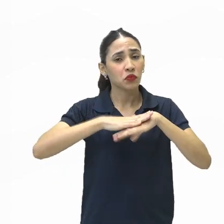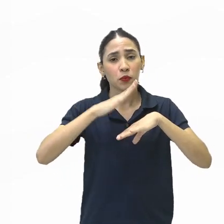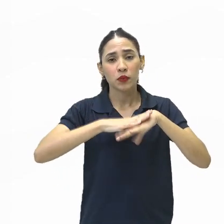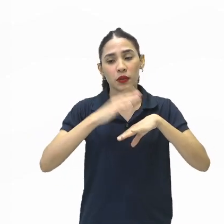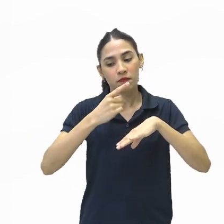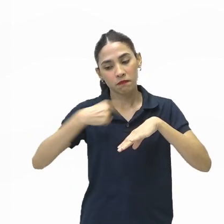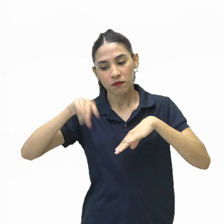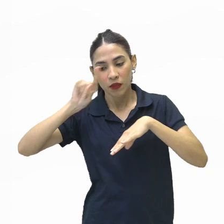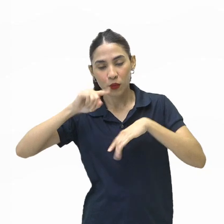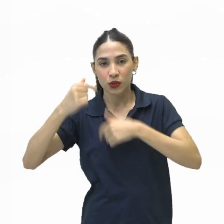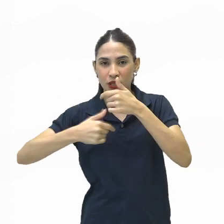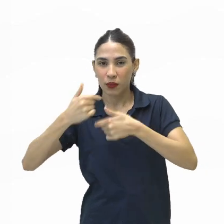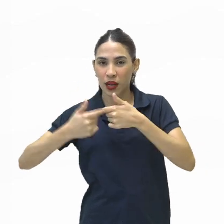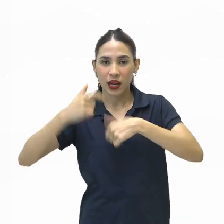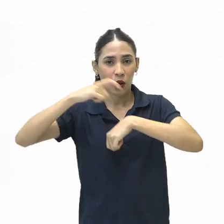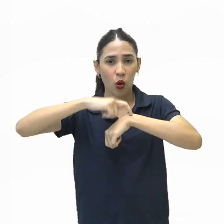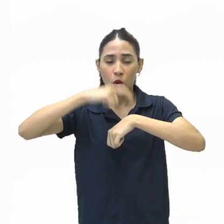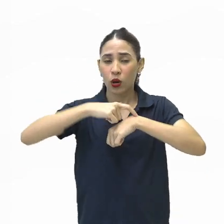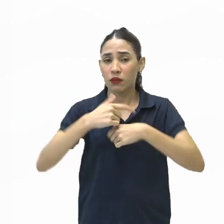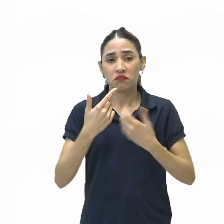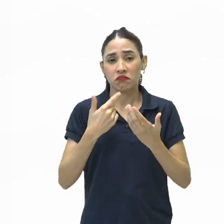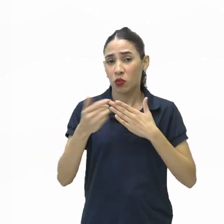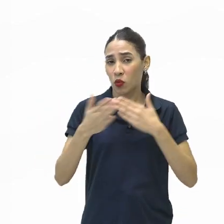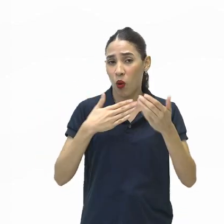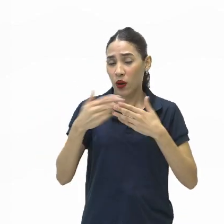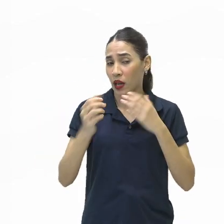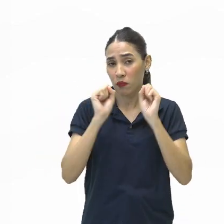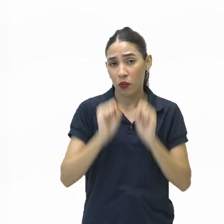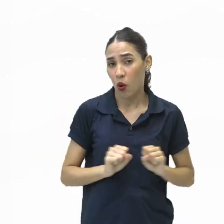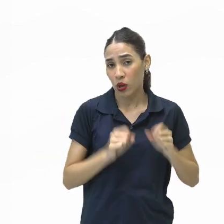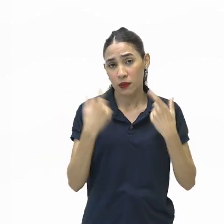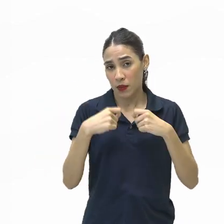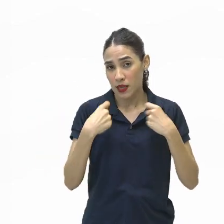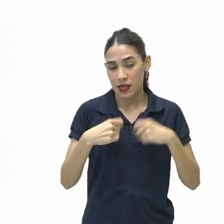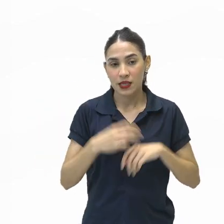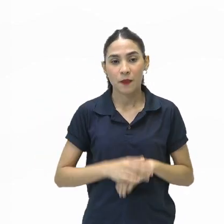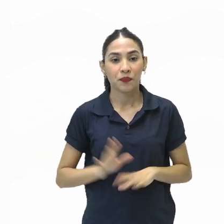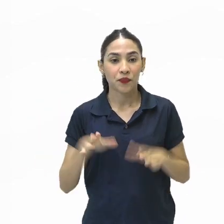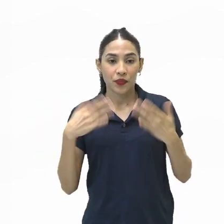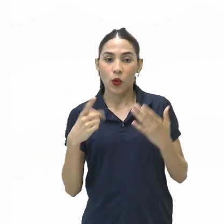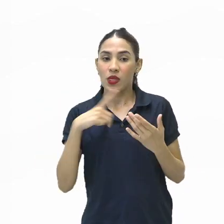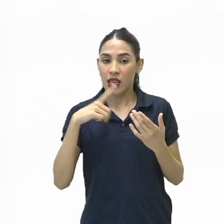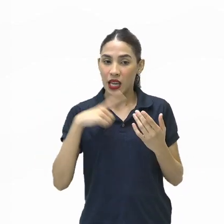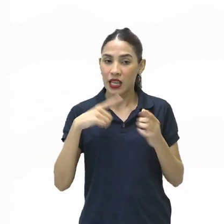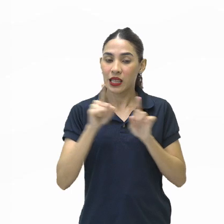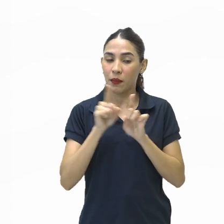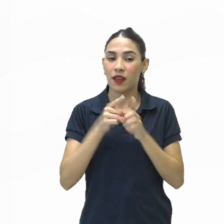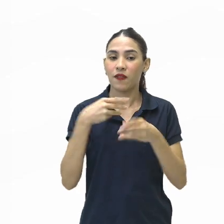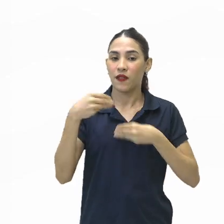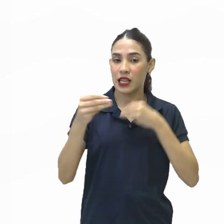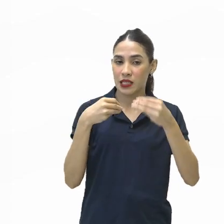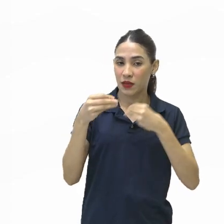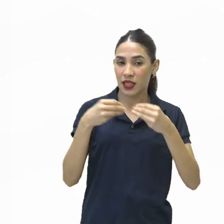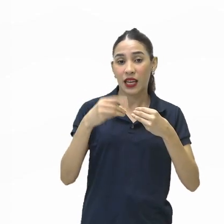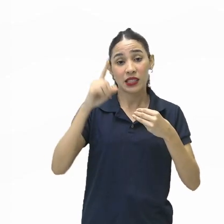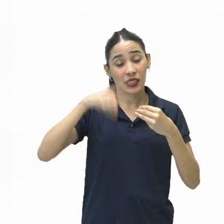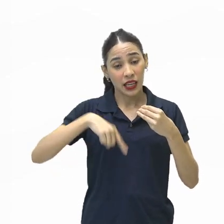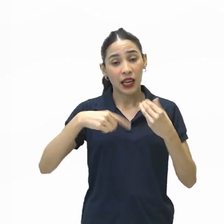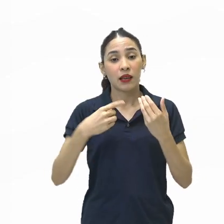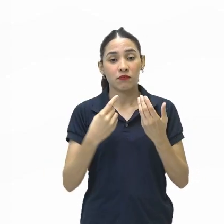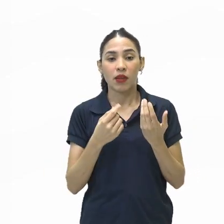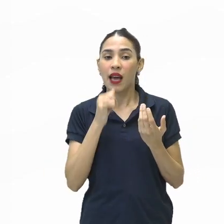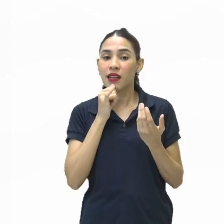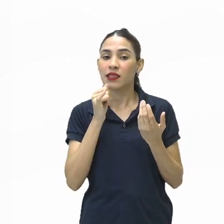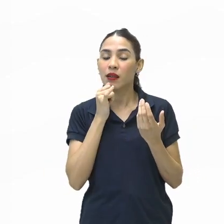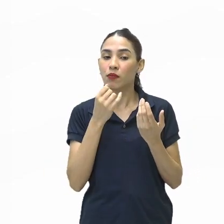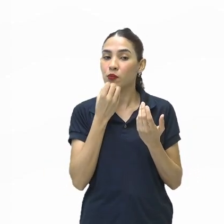trabalhar na hora em que querem, que precisam, que podem. Então, existe a questão dessa flexibilidade que é vista com bons